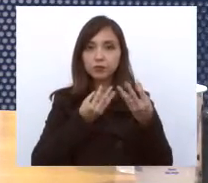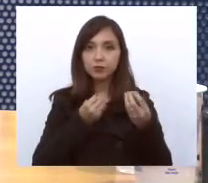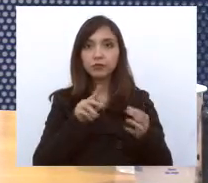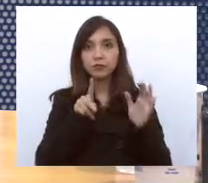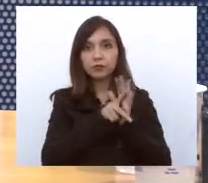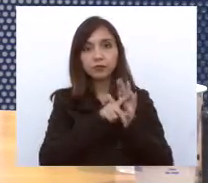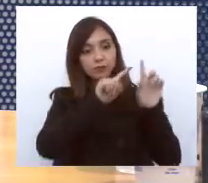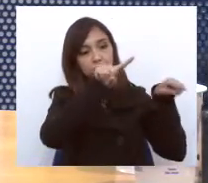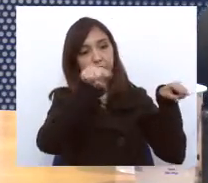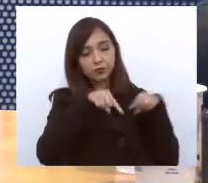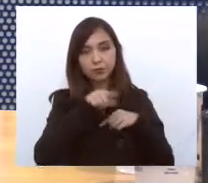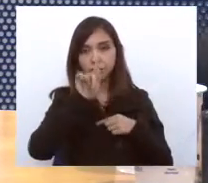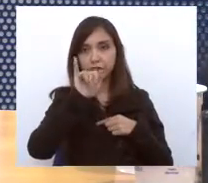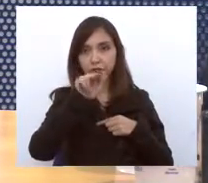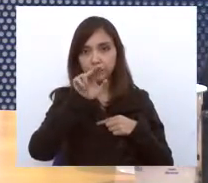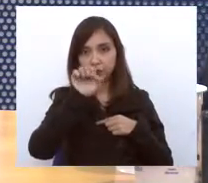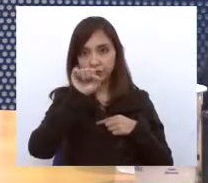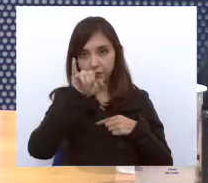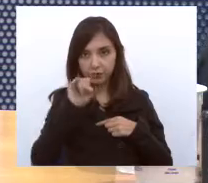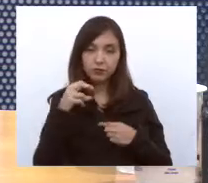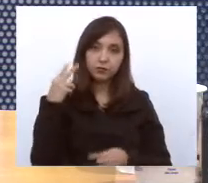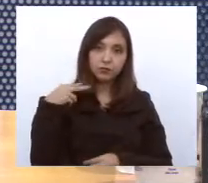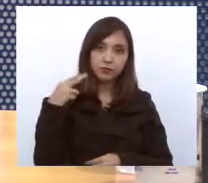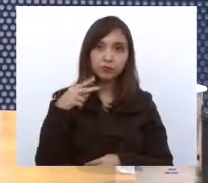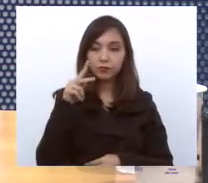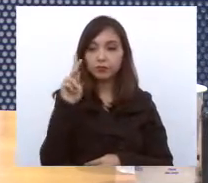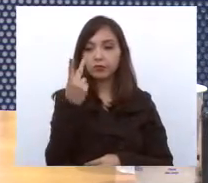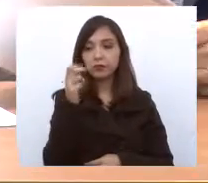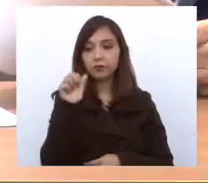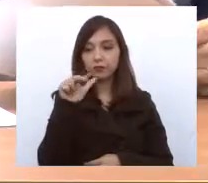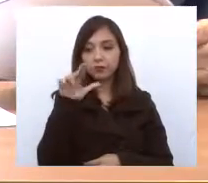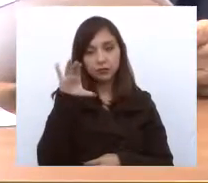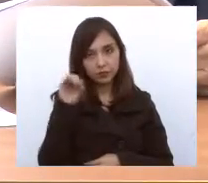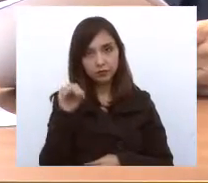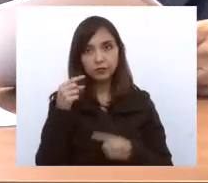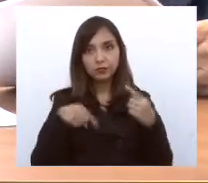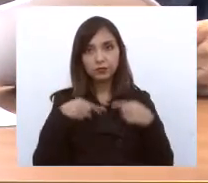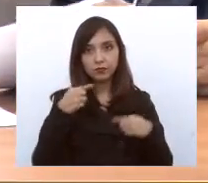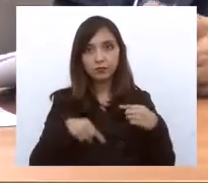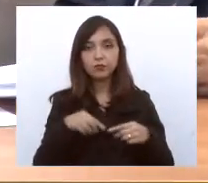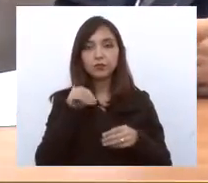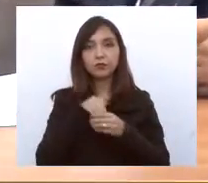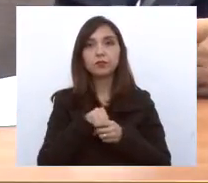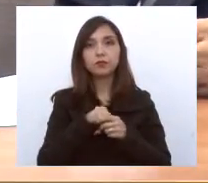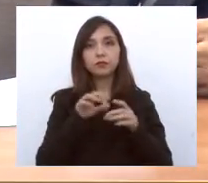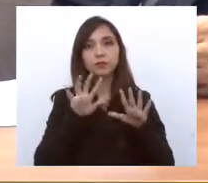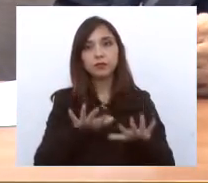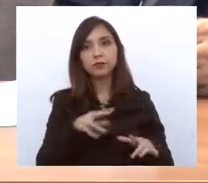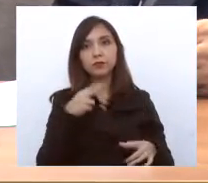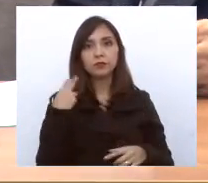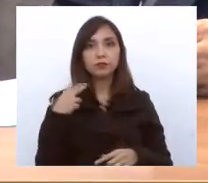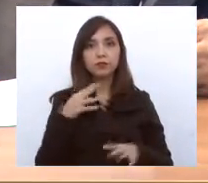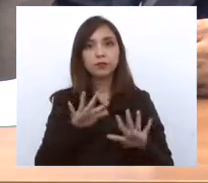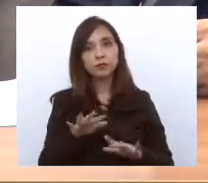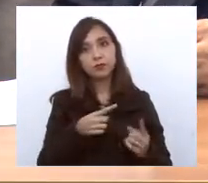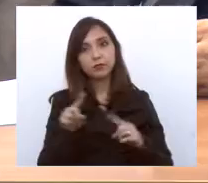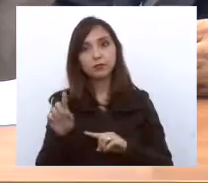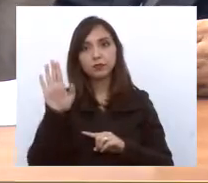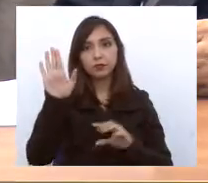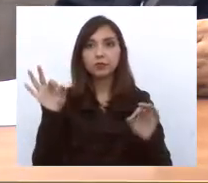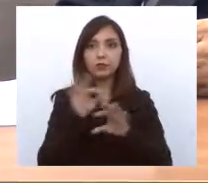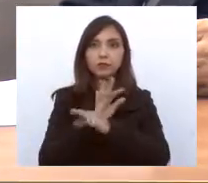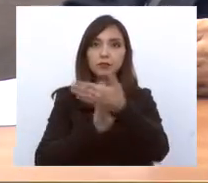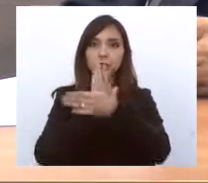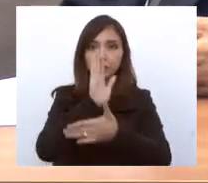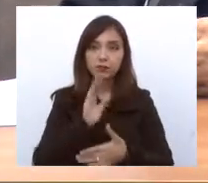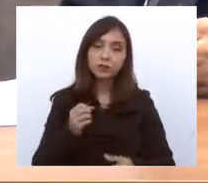Informações referentes aos ginásios poliesportivos municipais. Autor, vereador Helena Metalúrgico. Em discussão, encerrada a discussão, em votação. Os vereadores favoráveis permaneçam em comissão, os contrários manifestem. Encerrada a